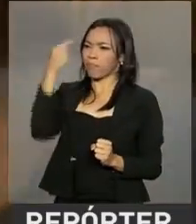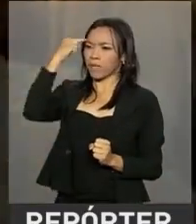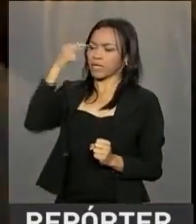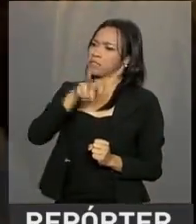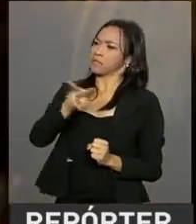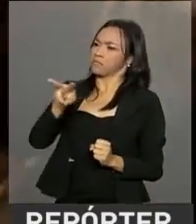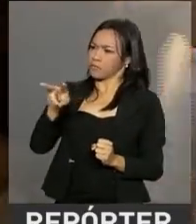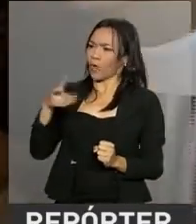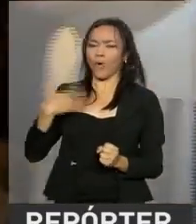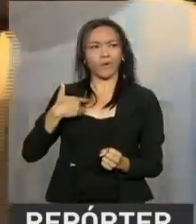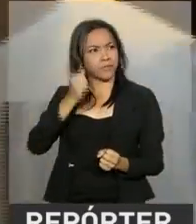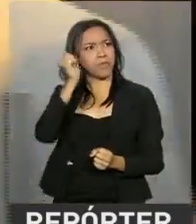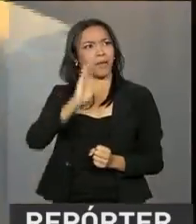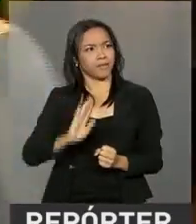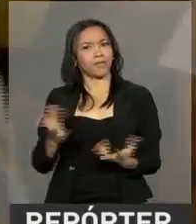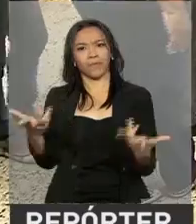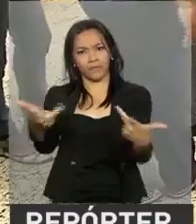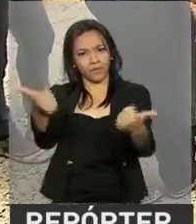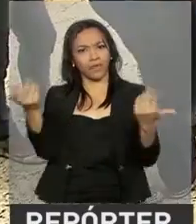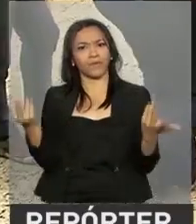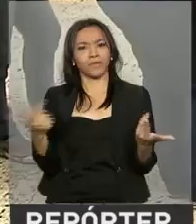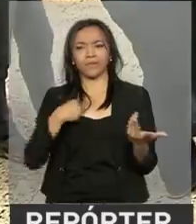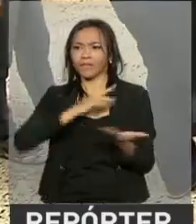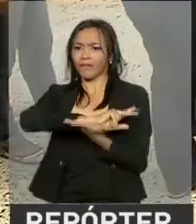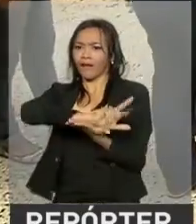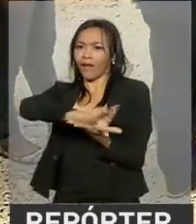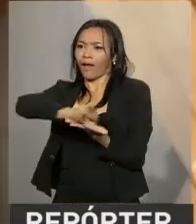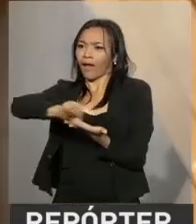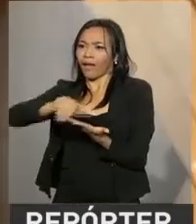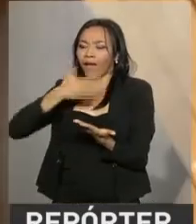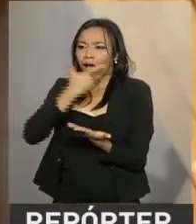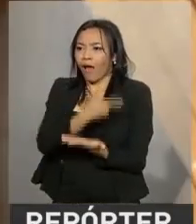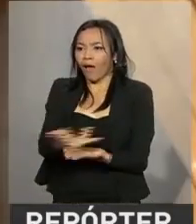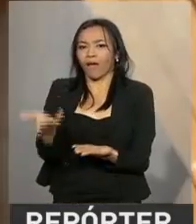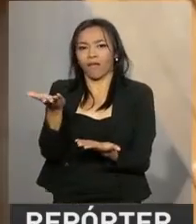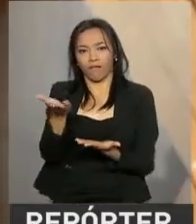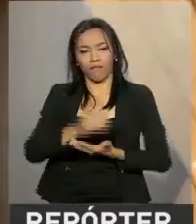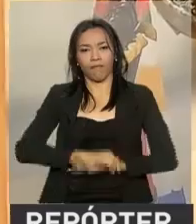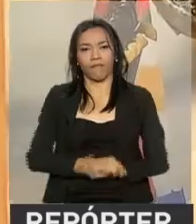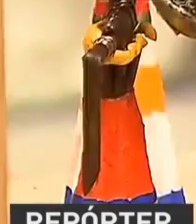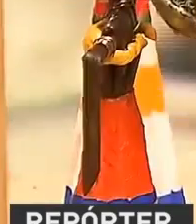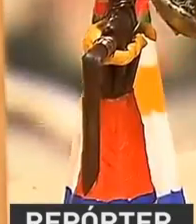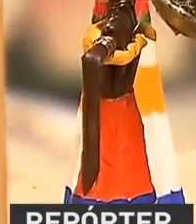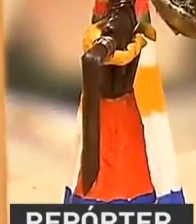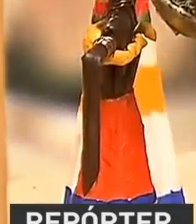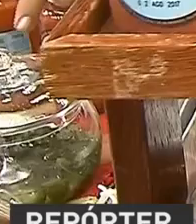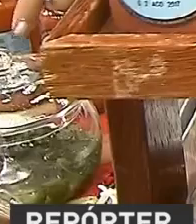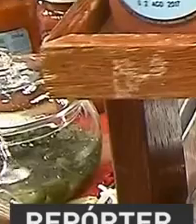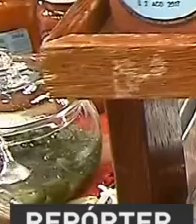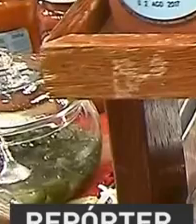nossa, eu gosto muito do meu país é maravilhoso. Tem muita coisa incrível por aqui. Sabe?